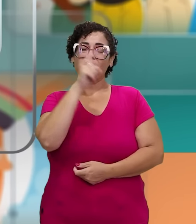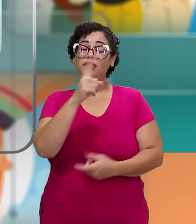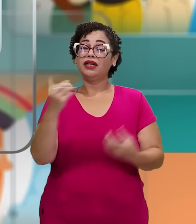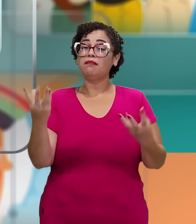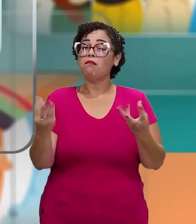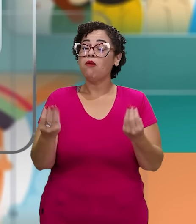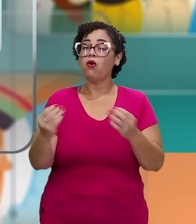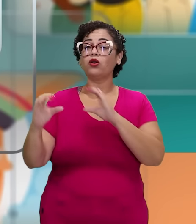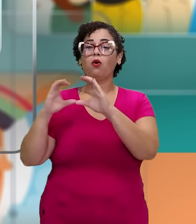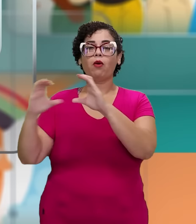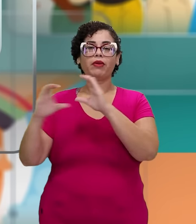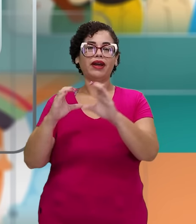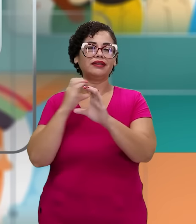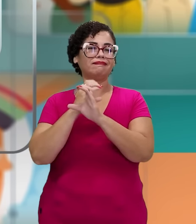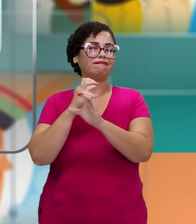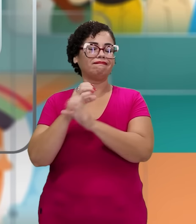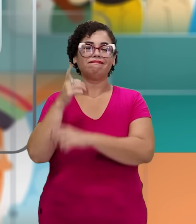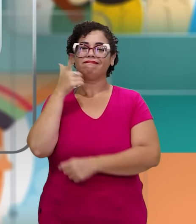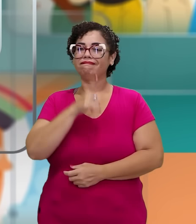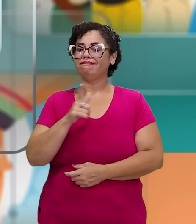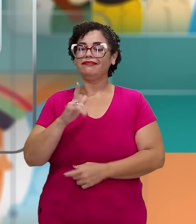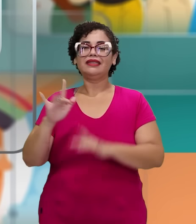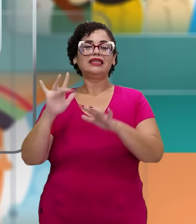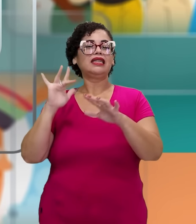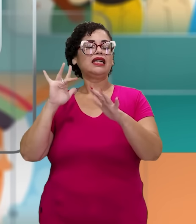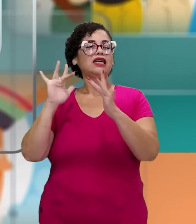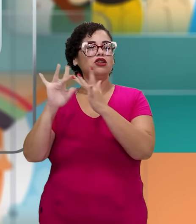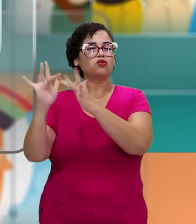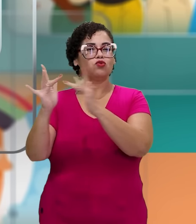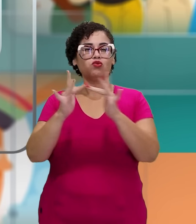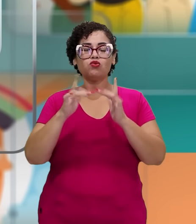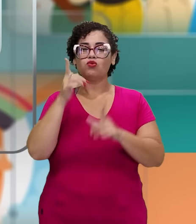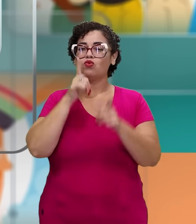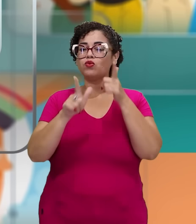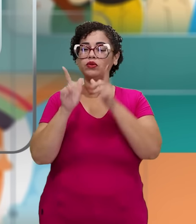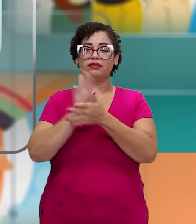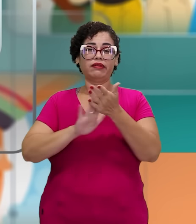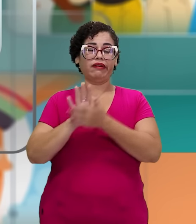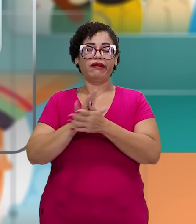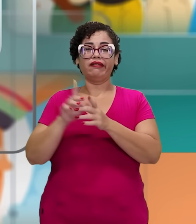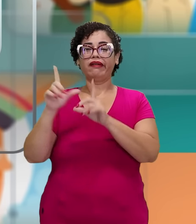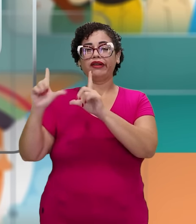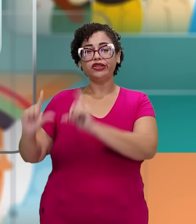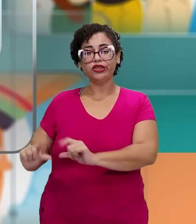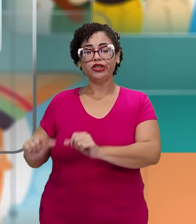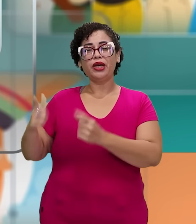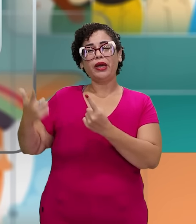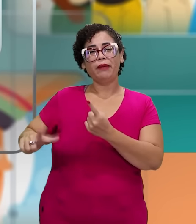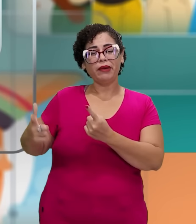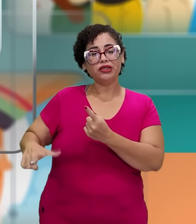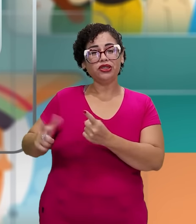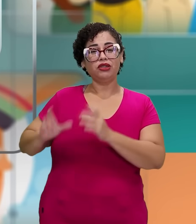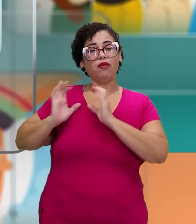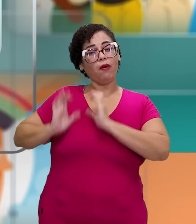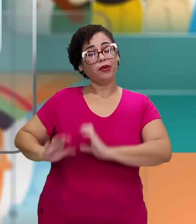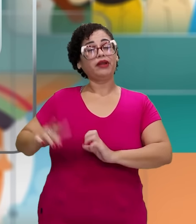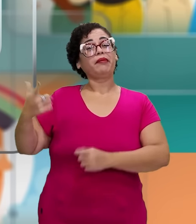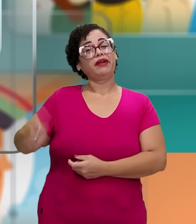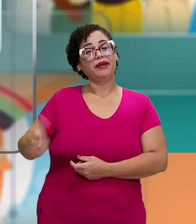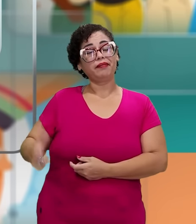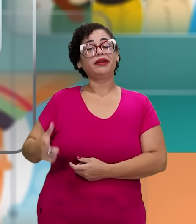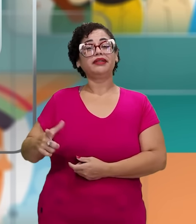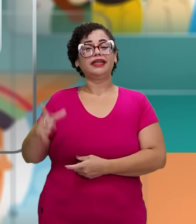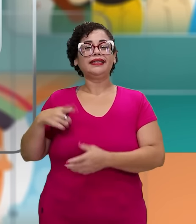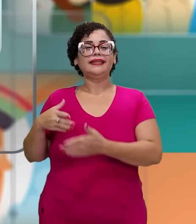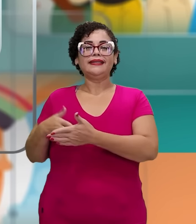comunicação social e na interação social bem como padrões restritos e repetitivos de comportamento que